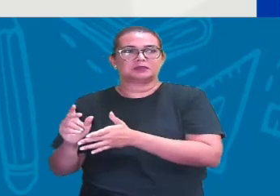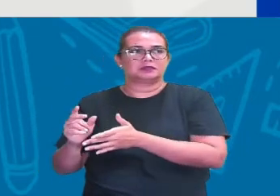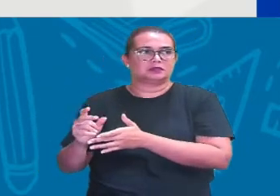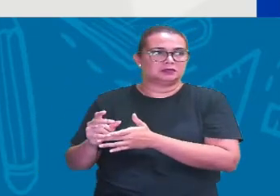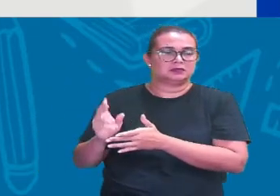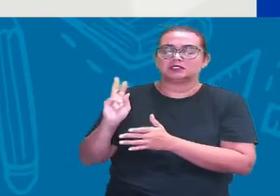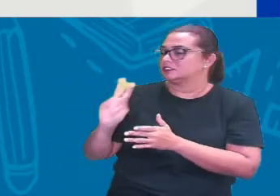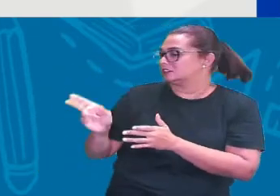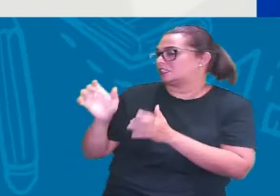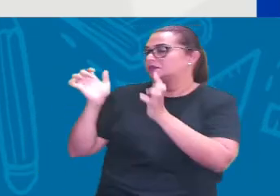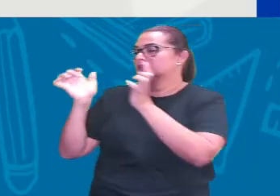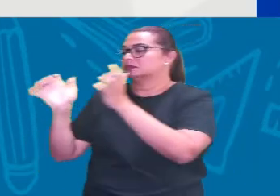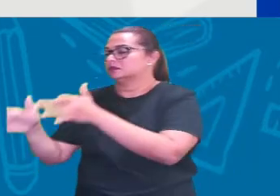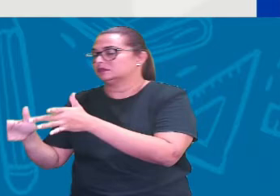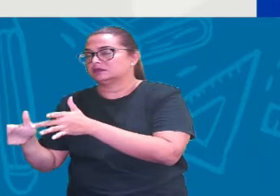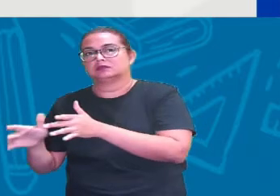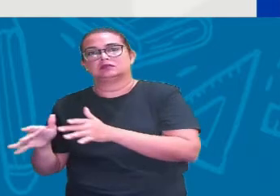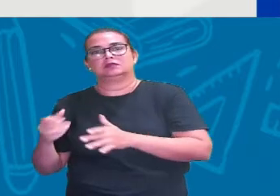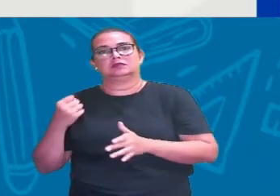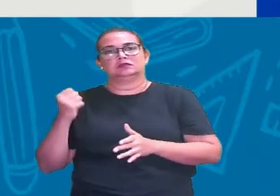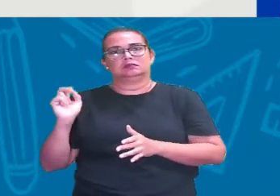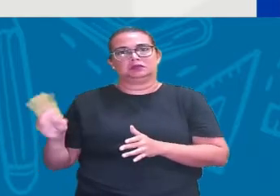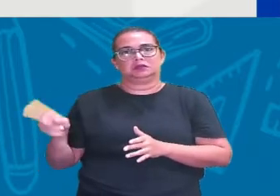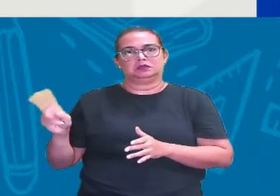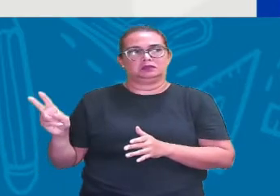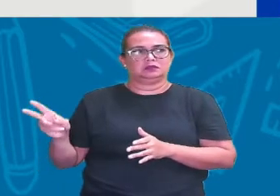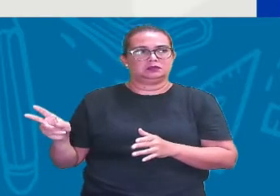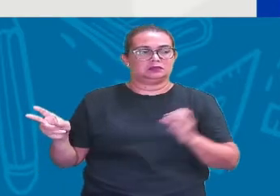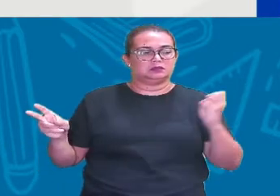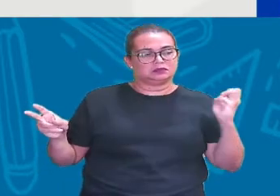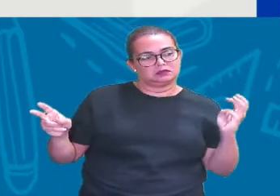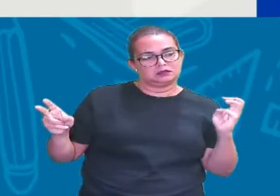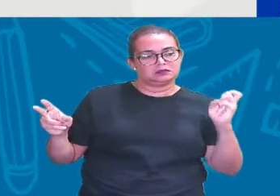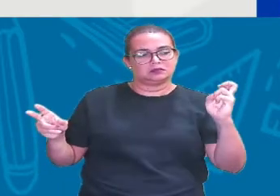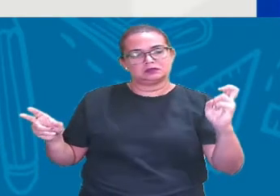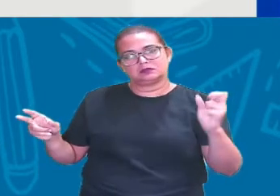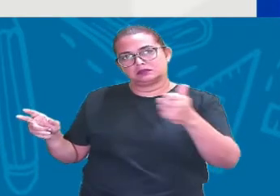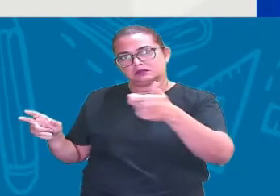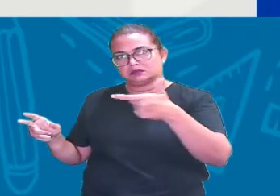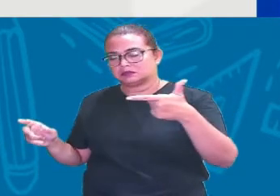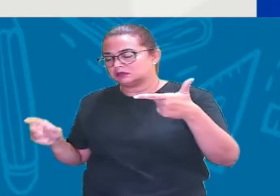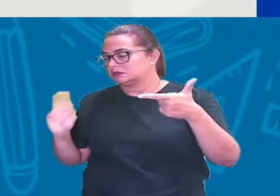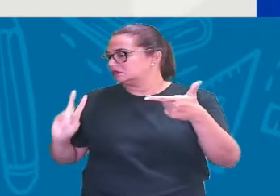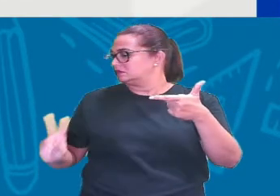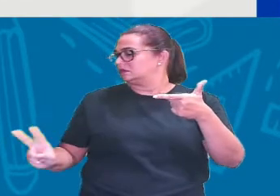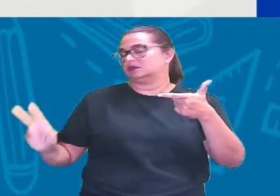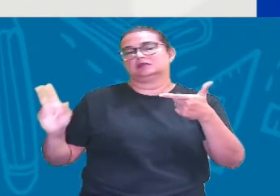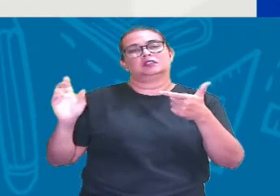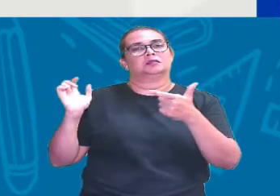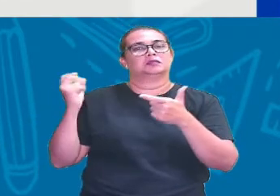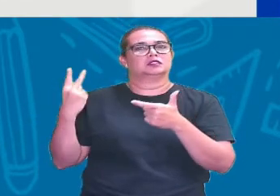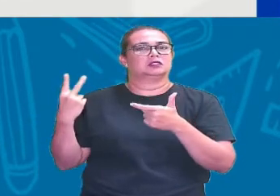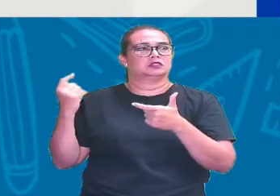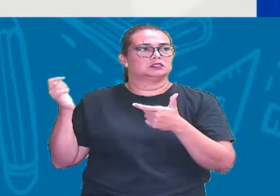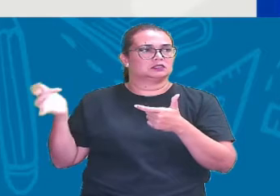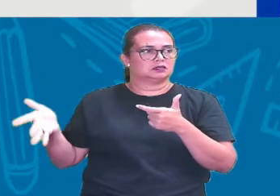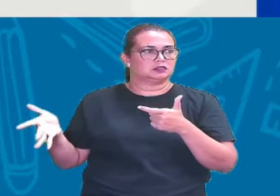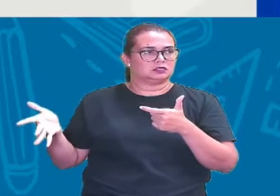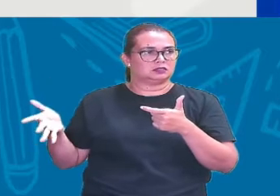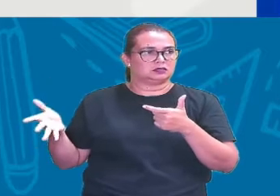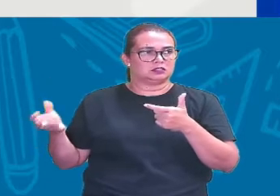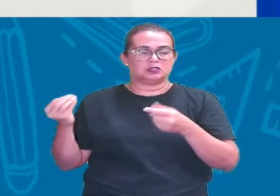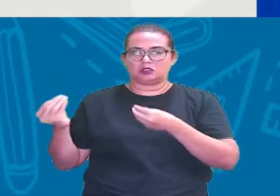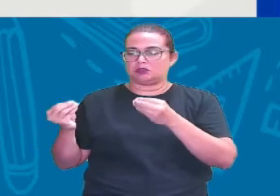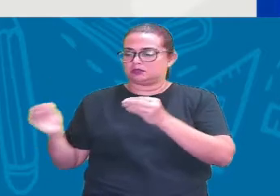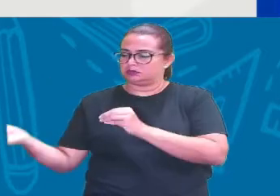que sempre tem um número em comum, certo? 3, 5 e 12, tá? Formas de